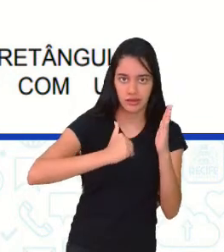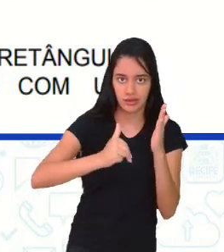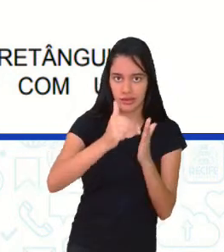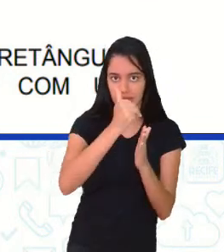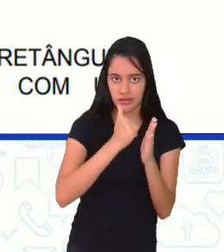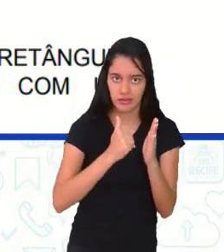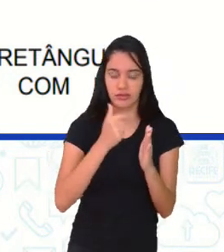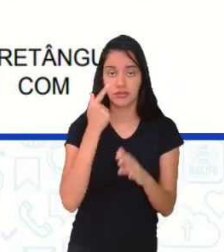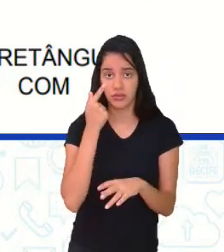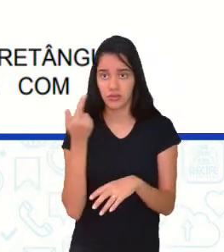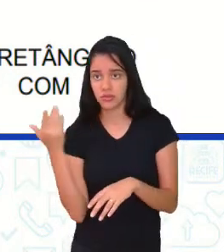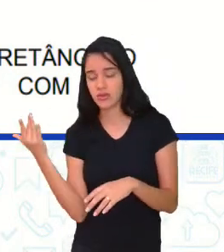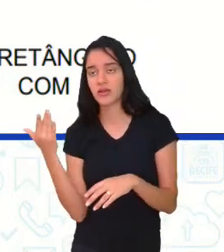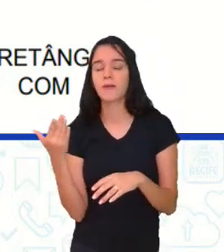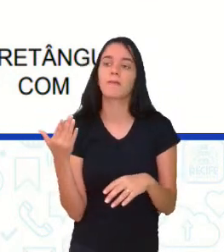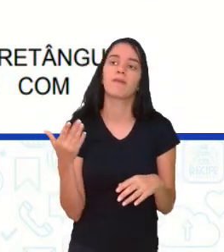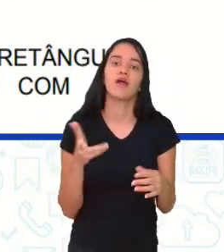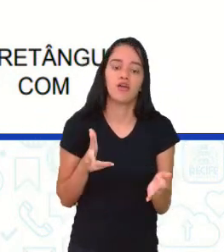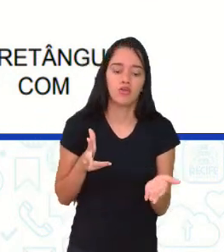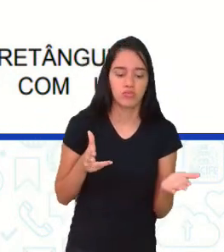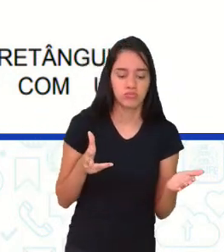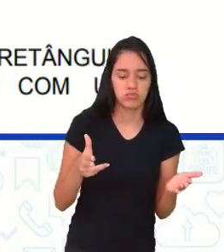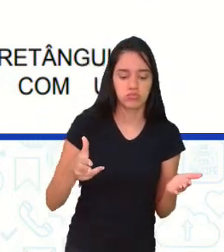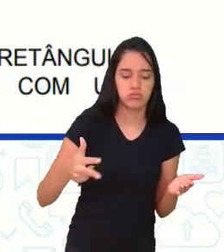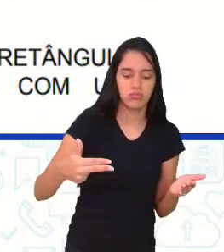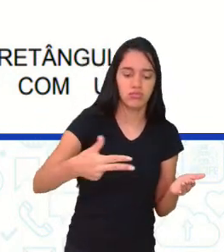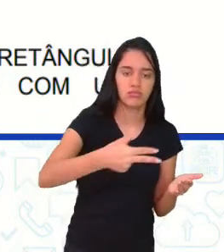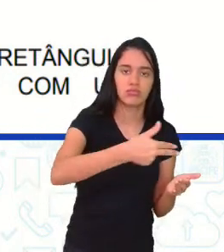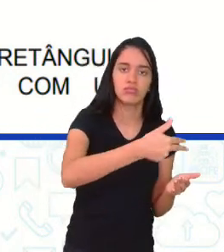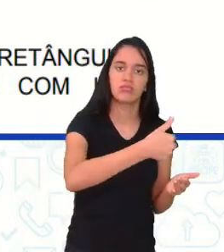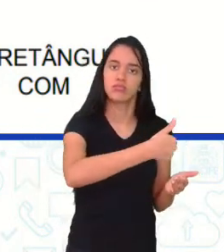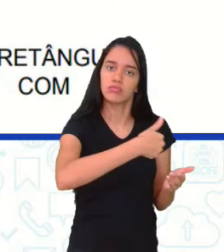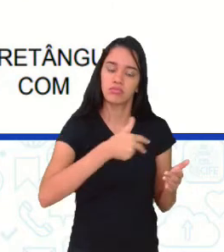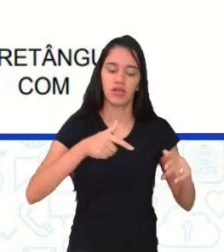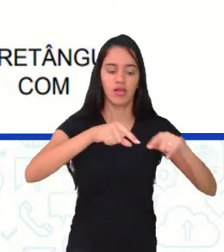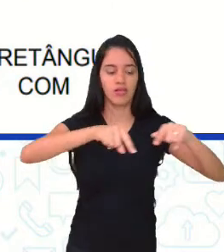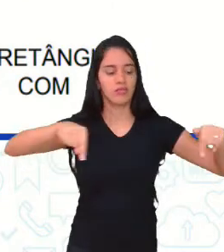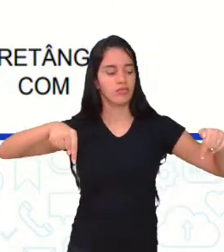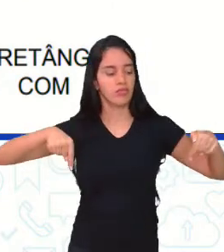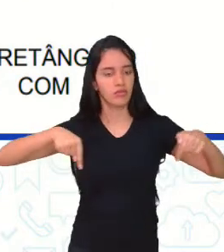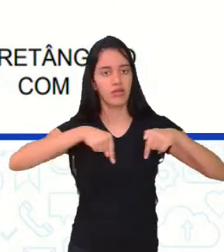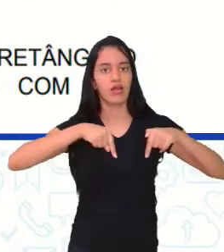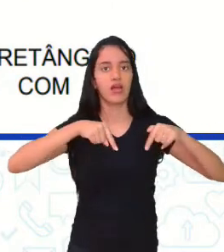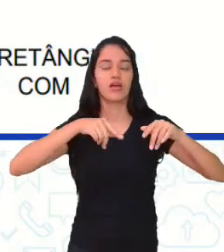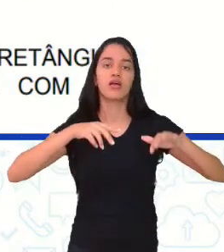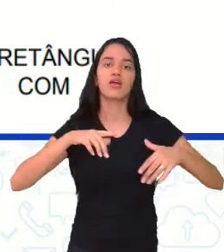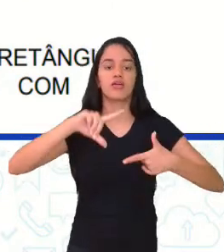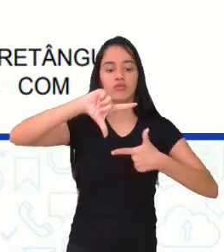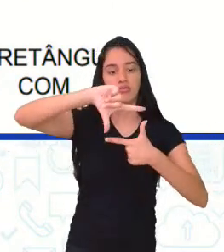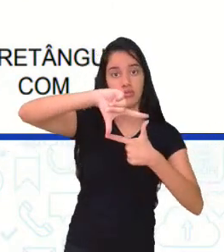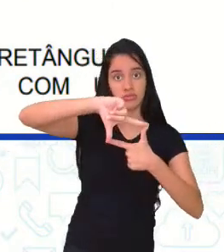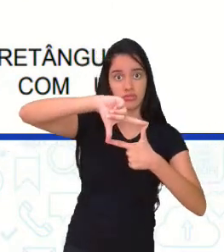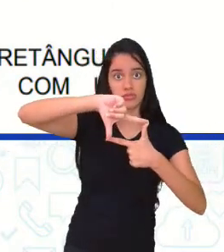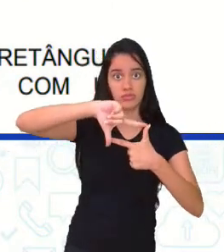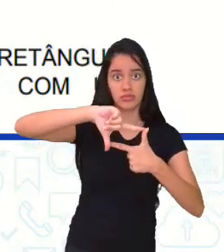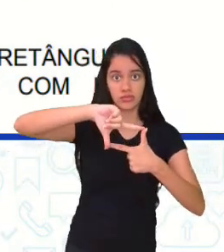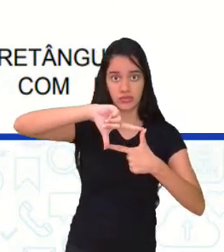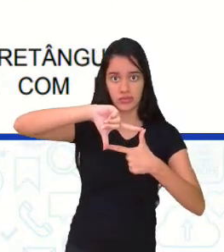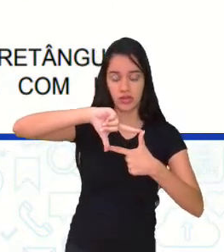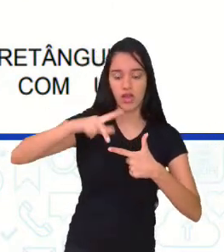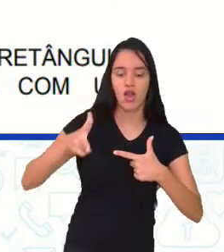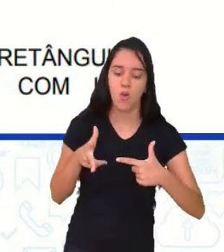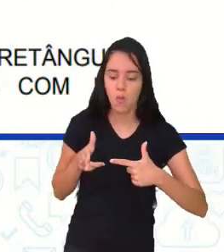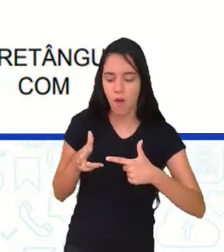tá? Então, aí você vai recortar o retângulo desenhado na caixa com uma tesoura sem ponta, por favor, para não